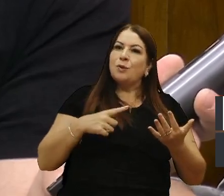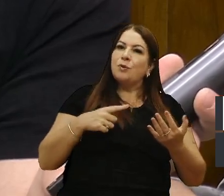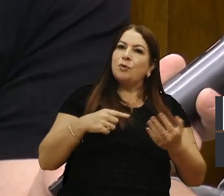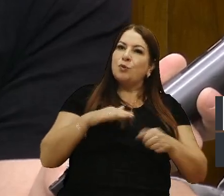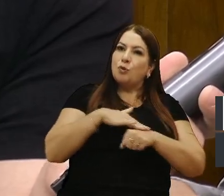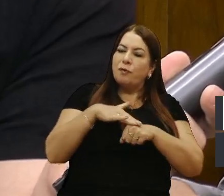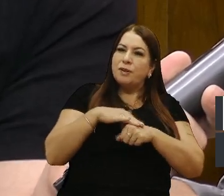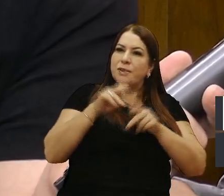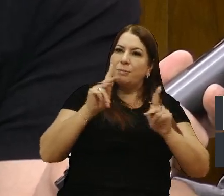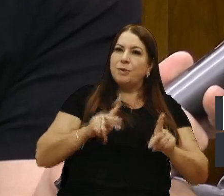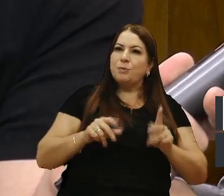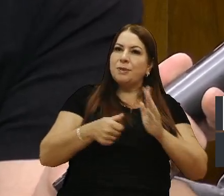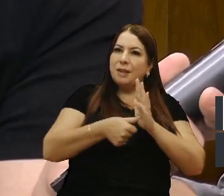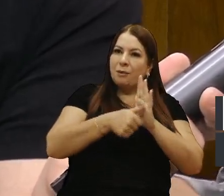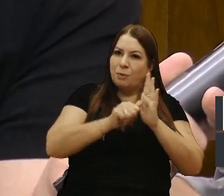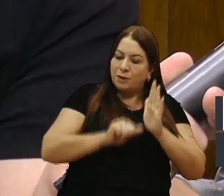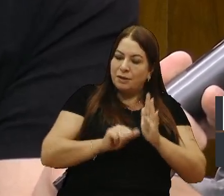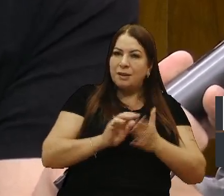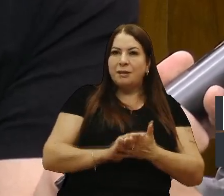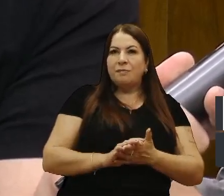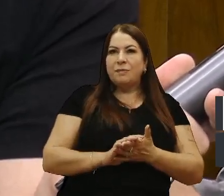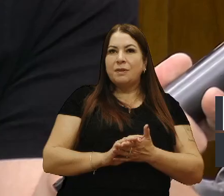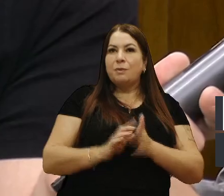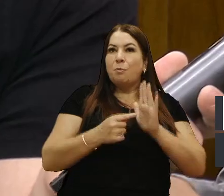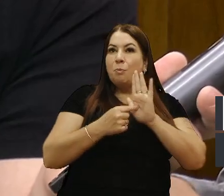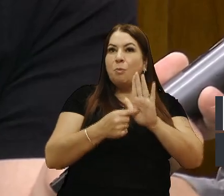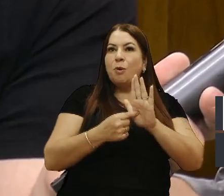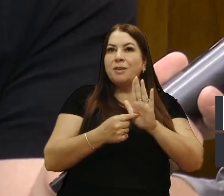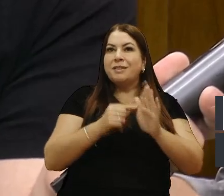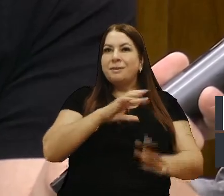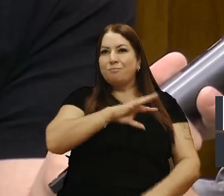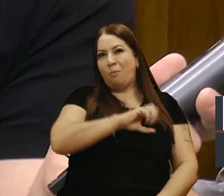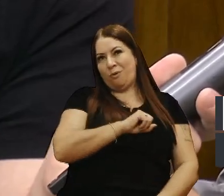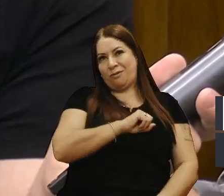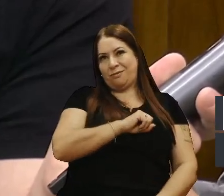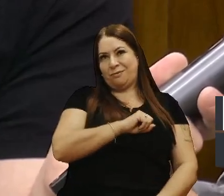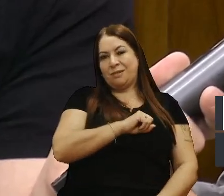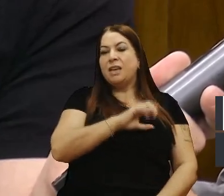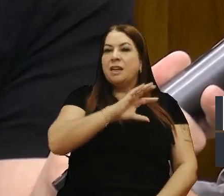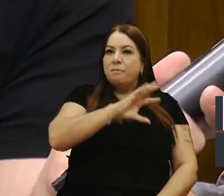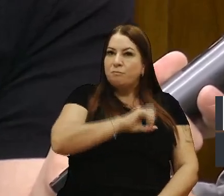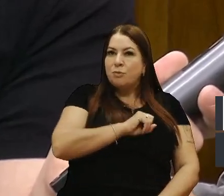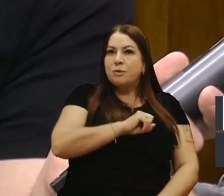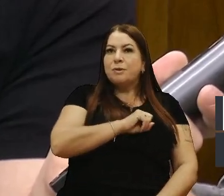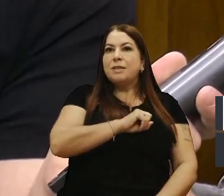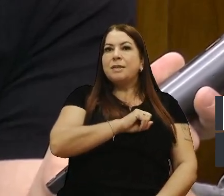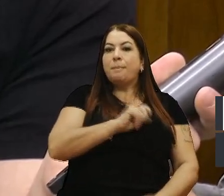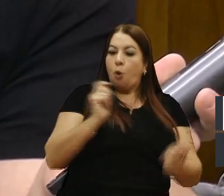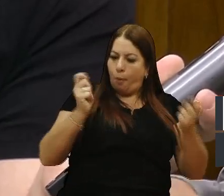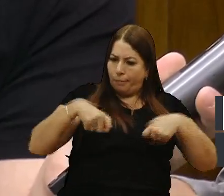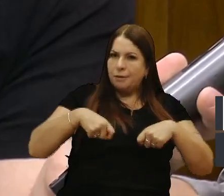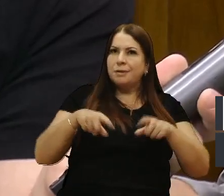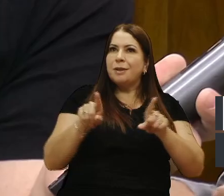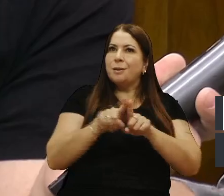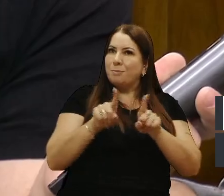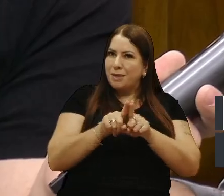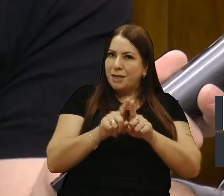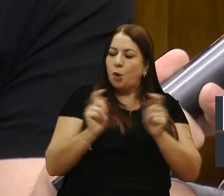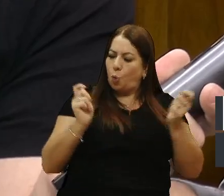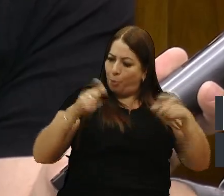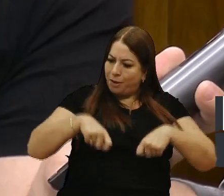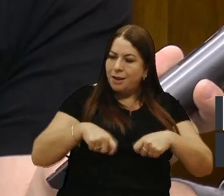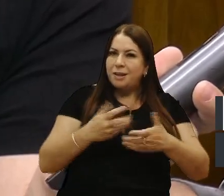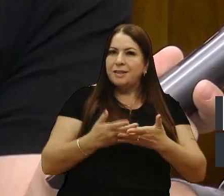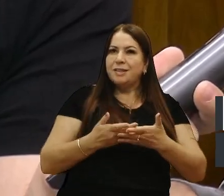pessoas com síndrome de Down, reflete amor. Então, é amor, mas é competência também. É competência